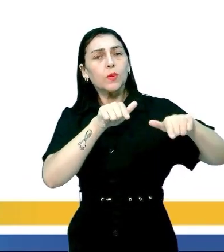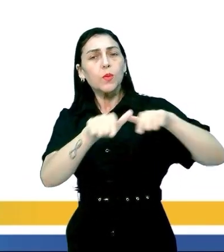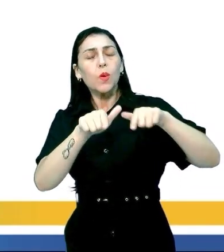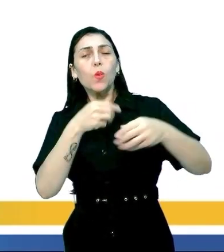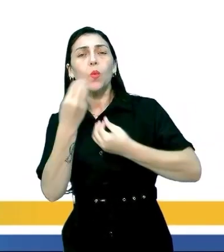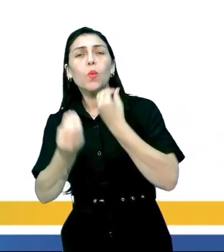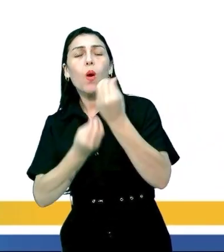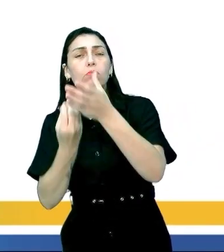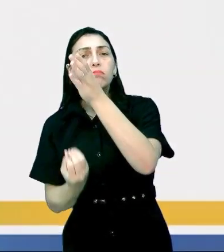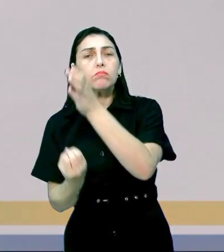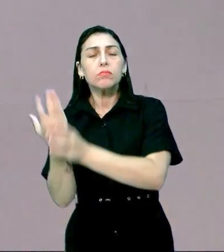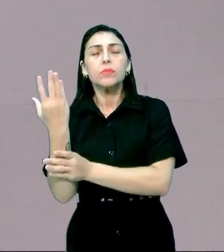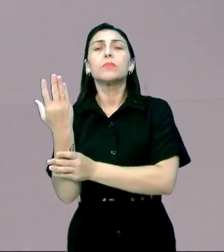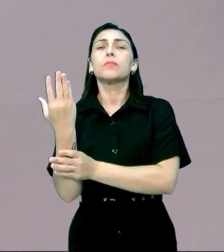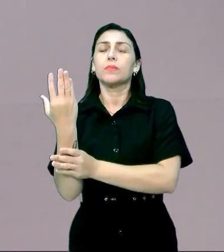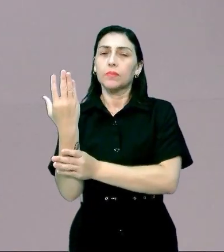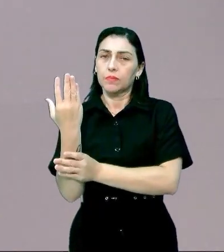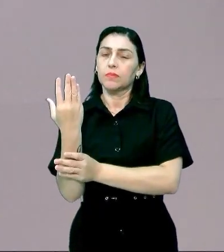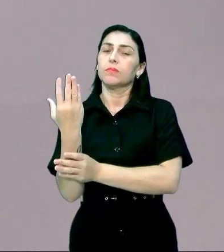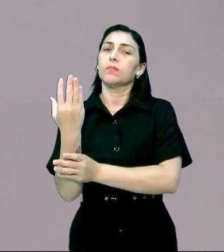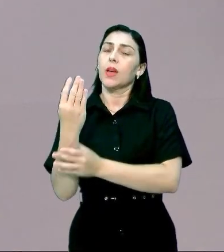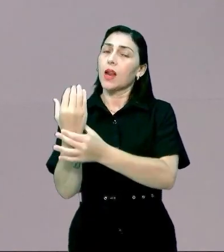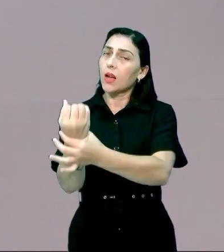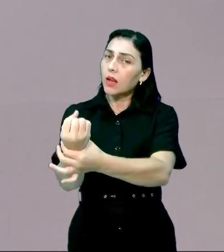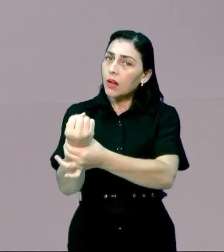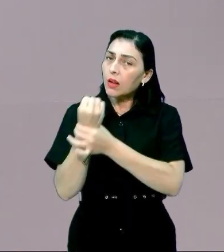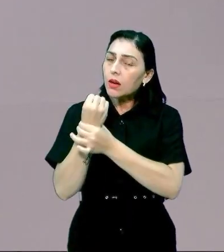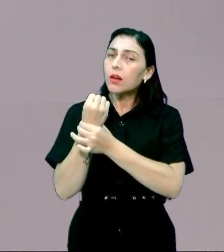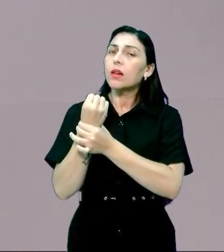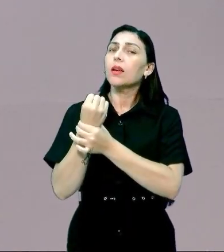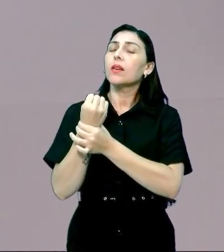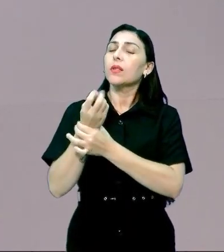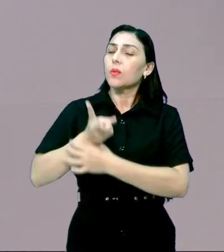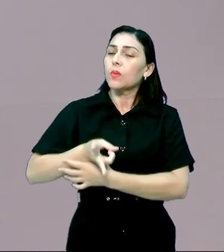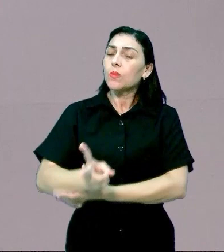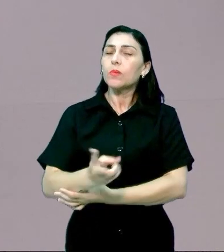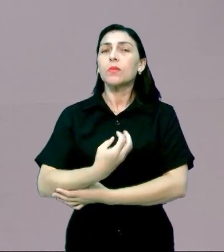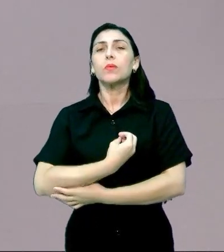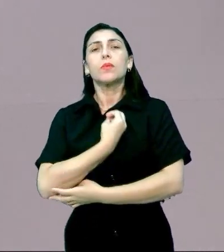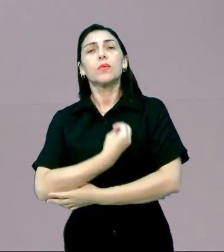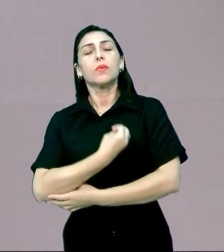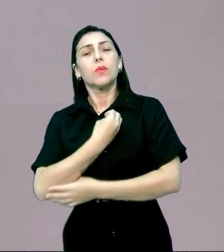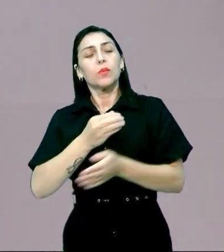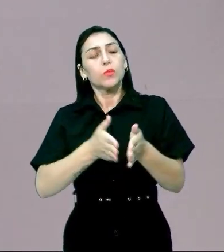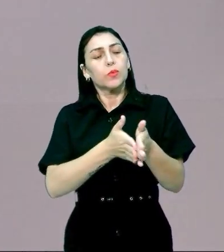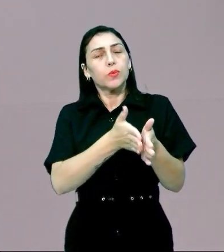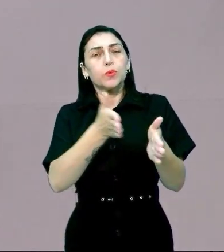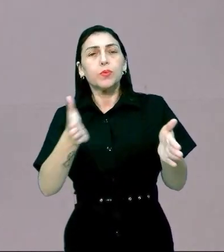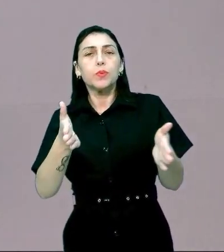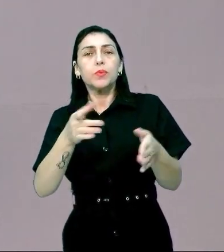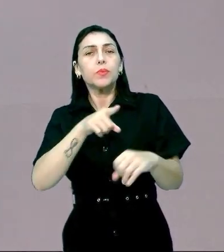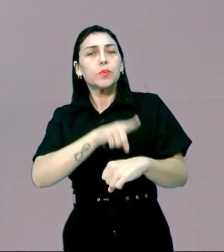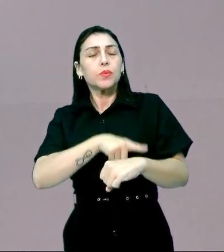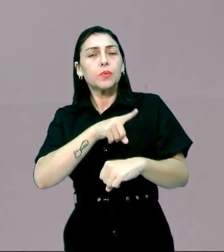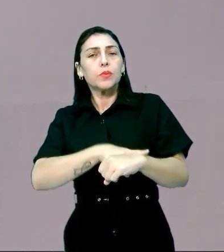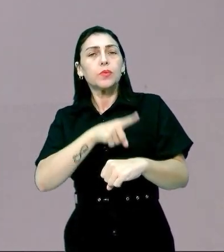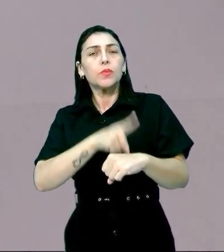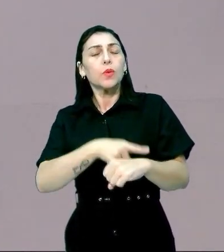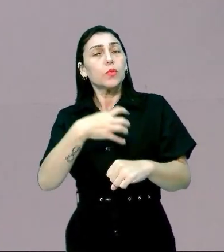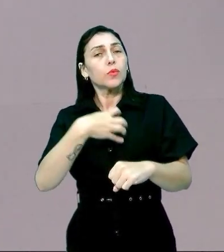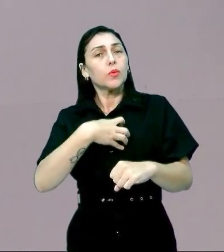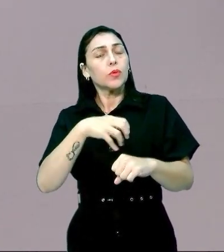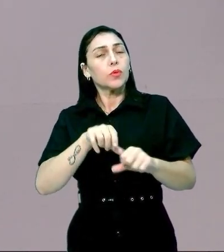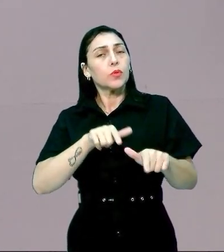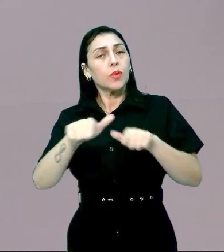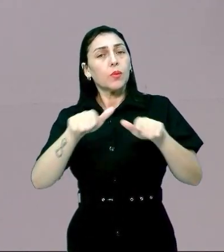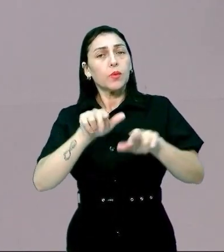que ele produzia, justamente para garantir a sua sobrevivência ao longo do tempo. Então, são formas de